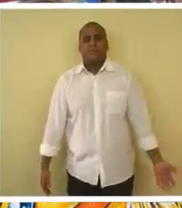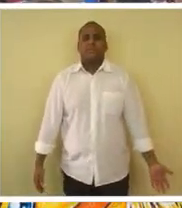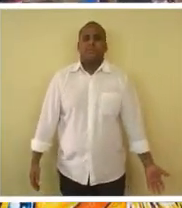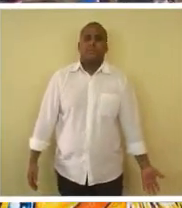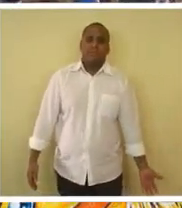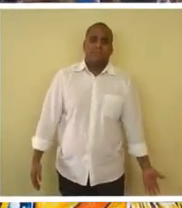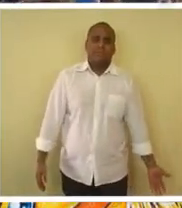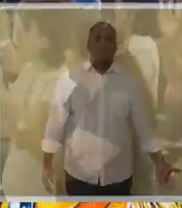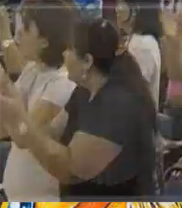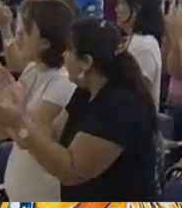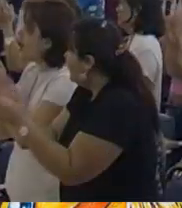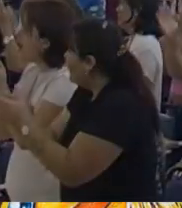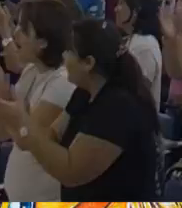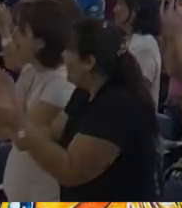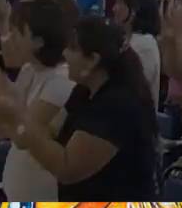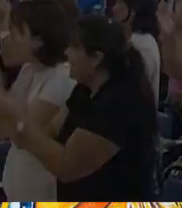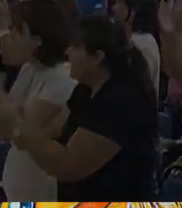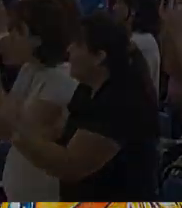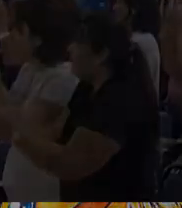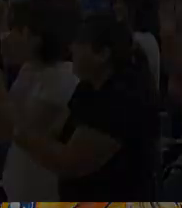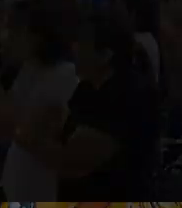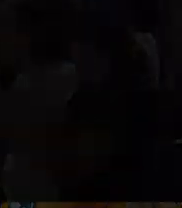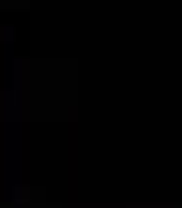A paz A paz A paz Obrigado.